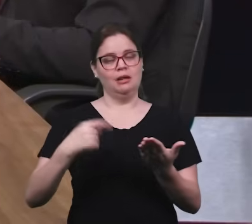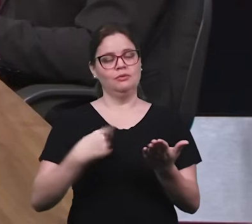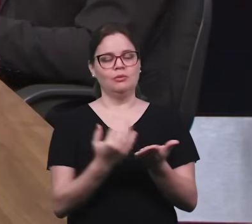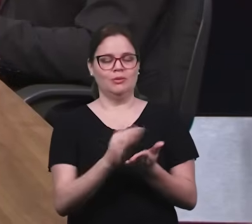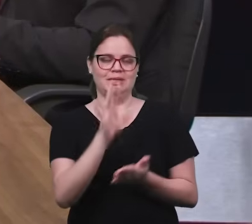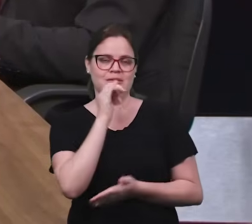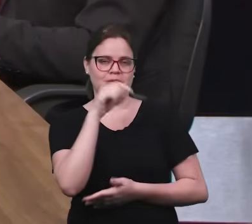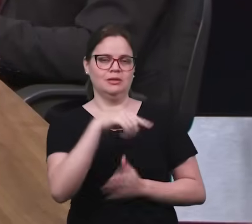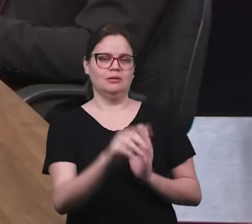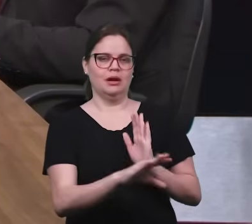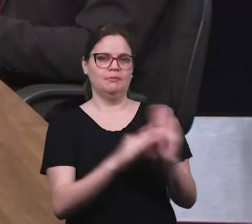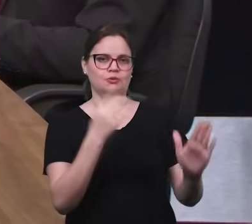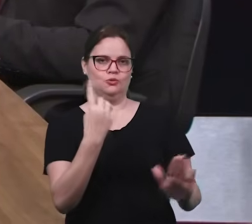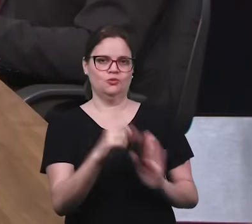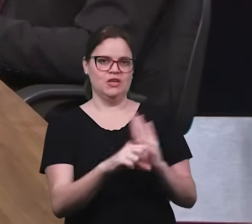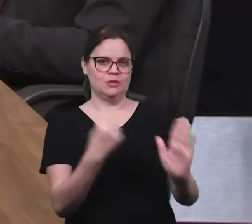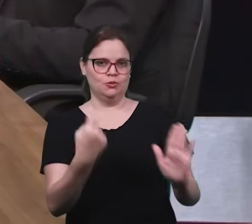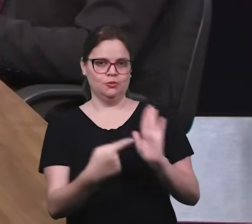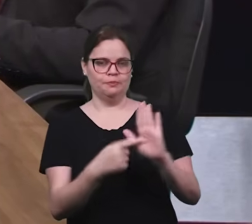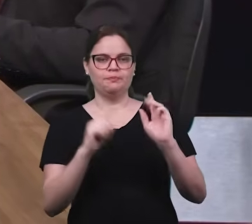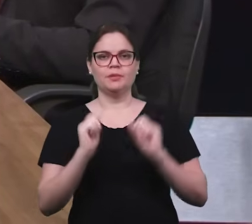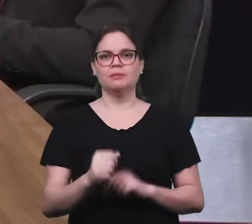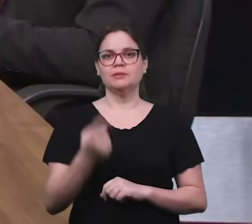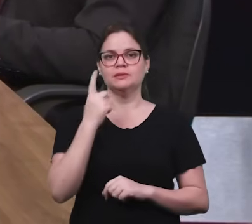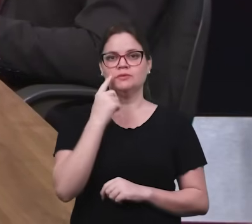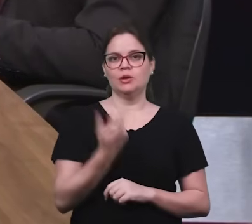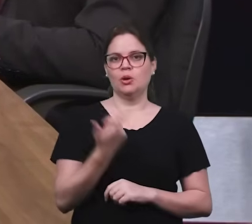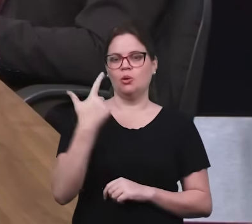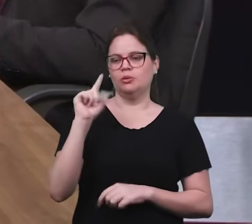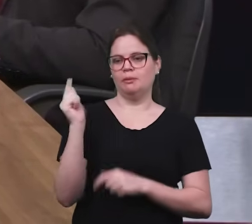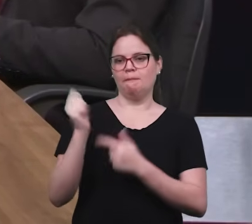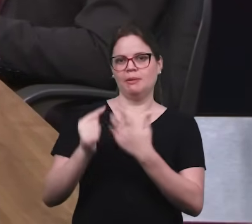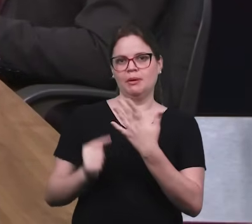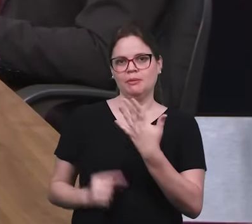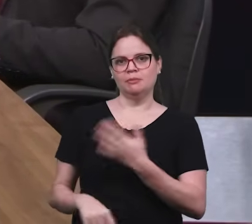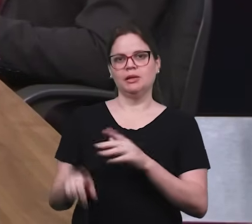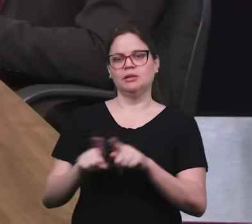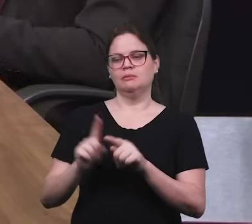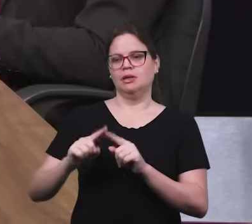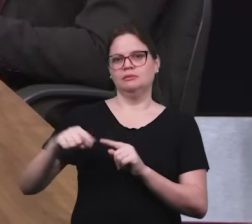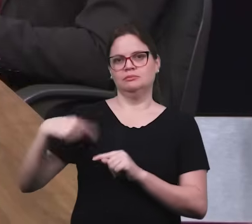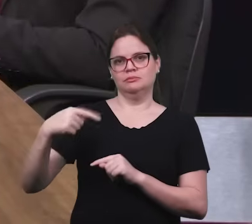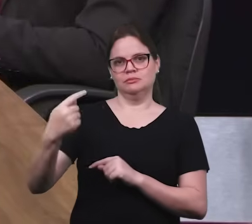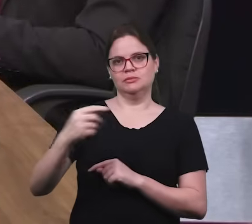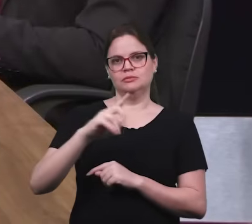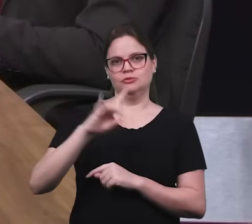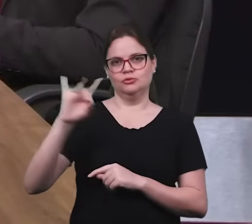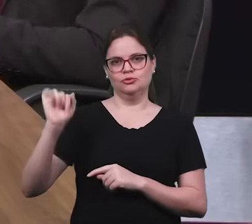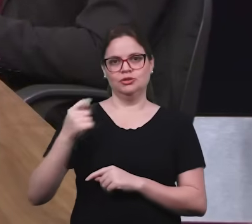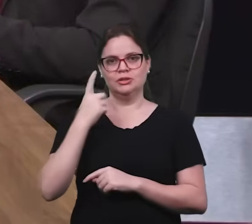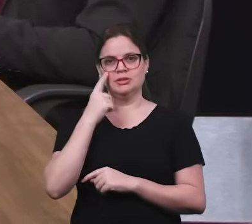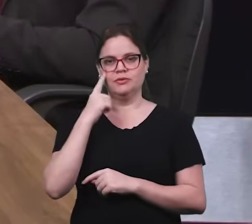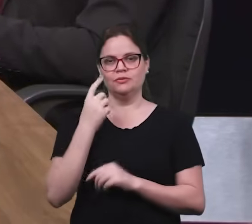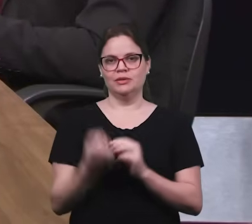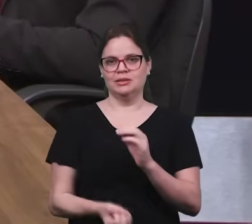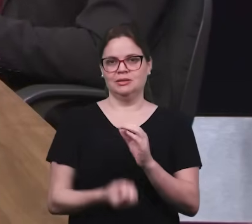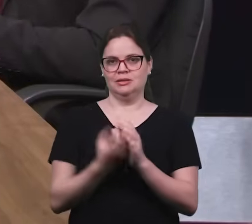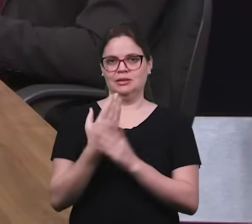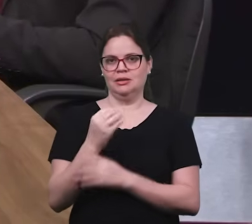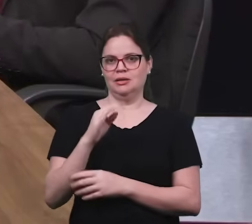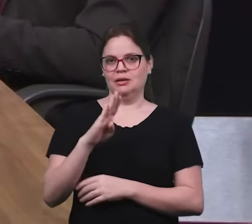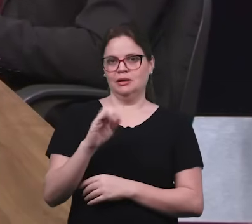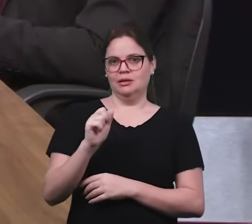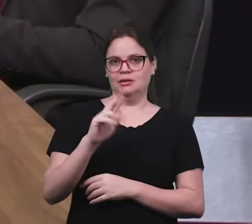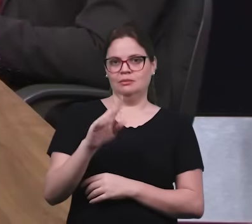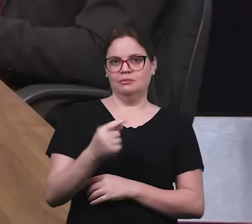Mas vamos observar que outros elementos da criação de Deus, nós vamos ver dias adiante, que este verbo bará ele vai